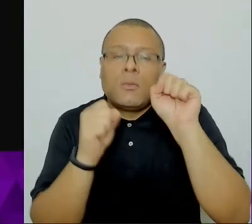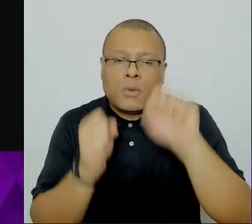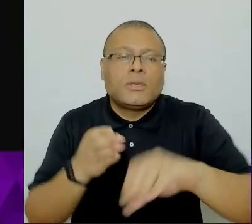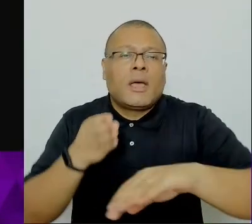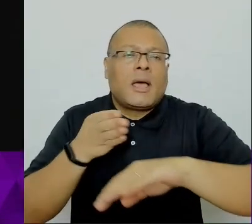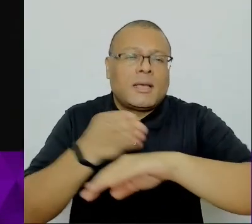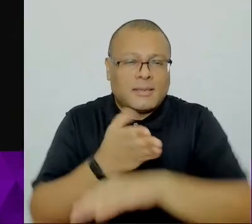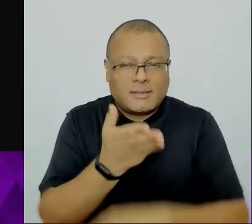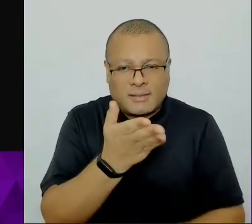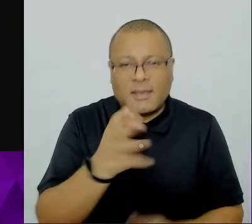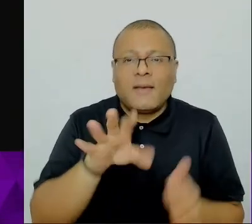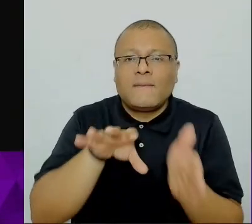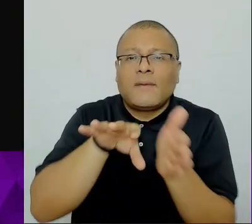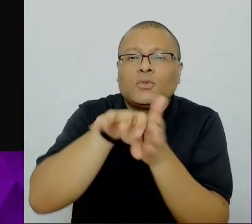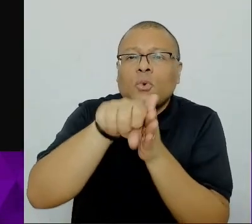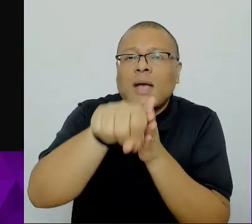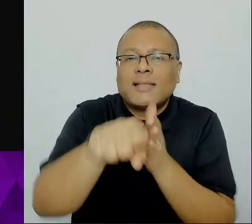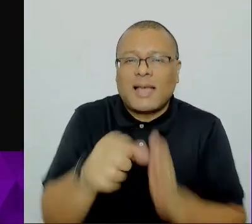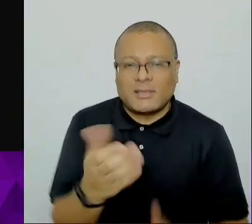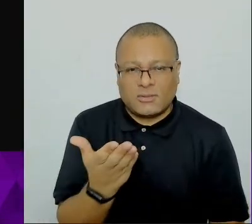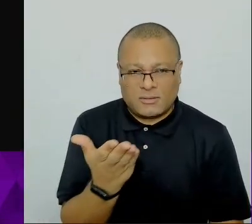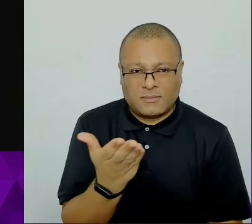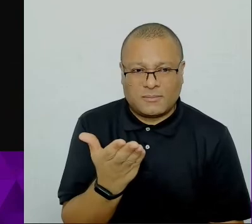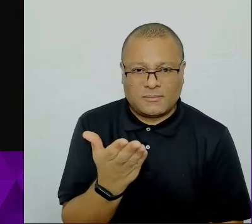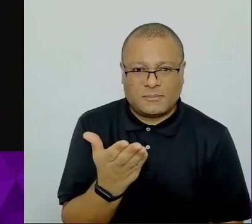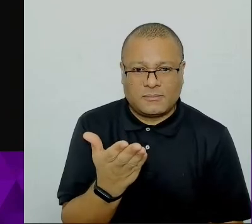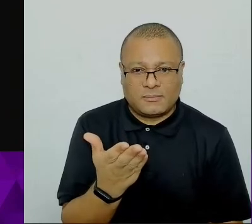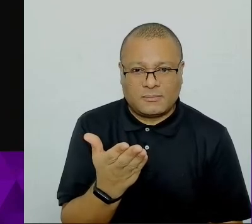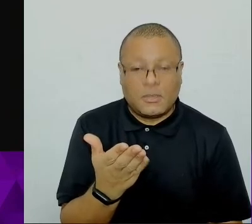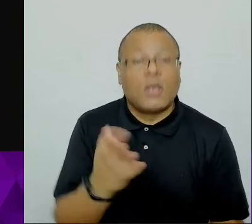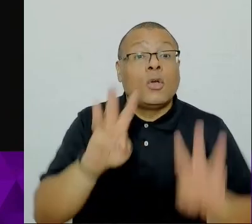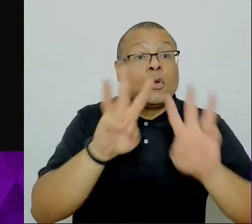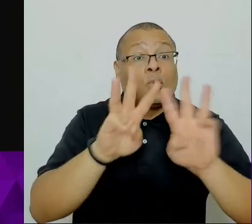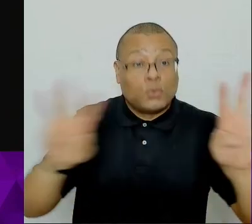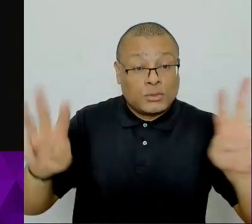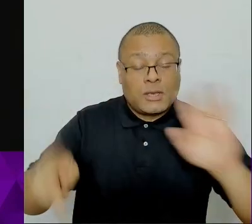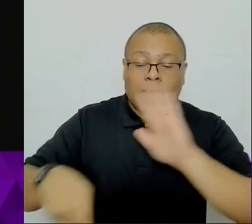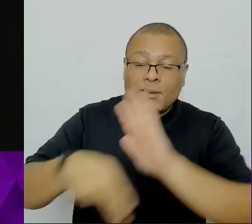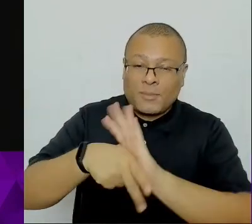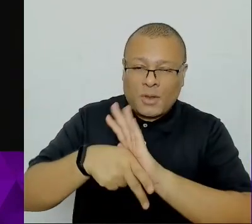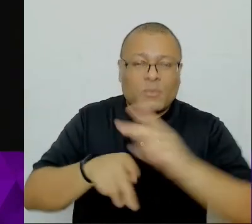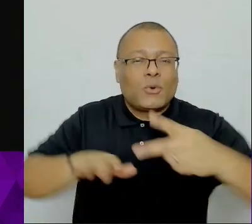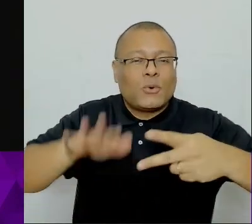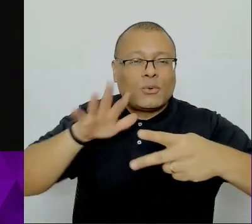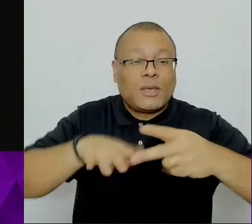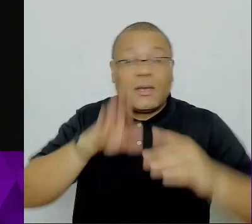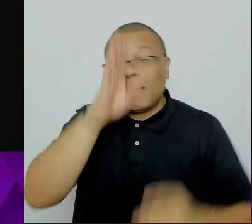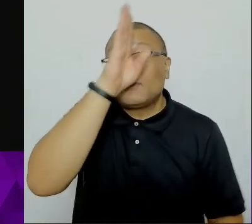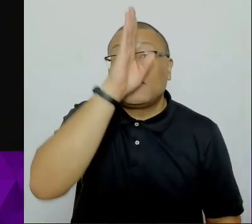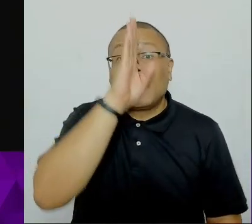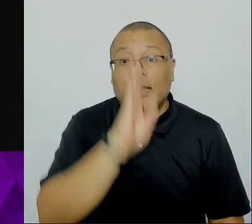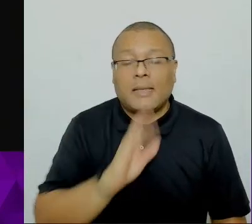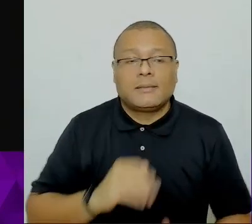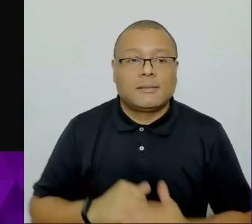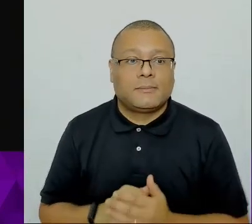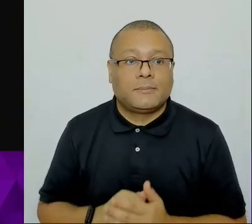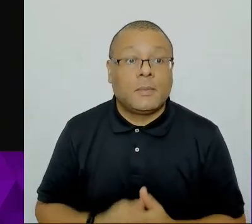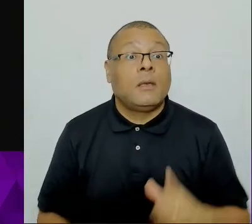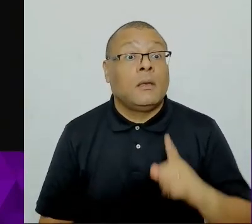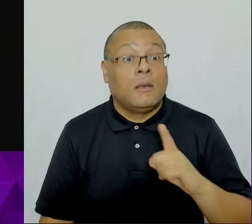fazer um cadastro no nosso site de developer, é gratuito, e aí você